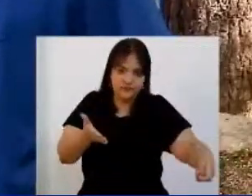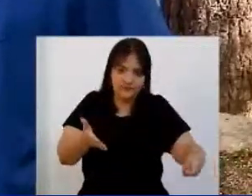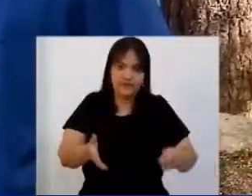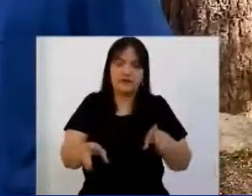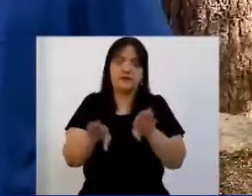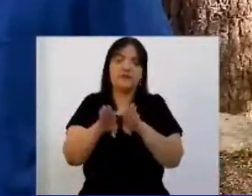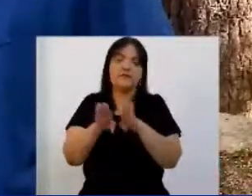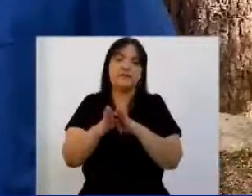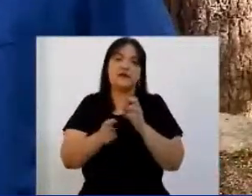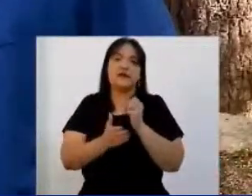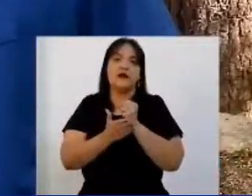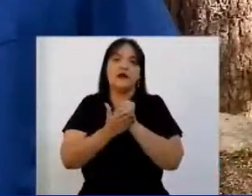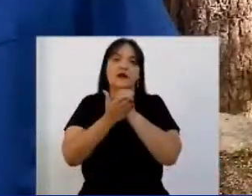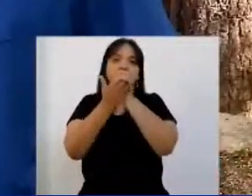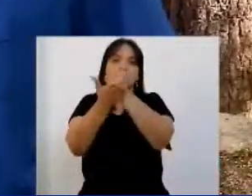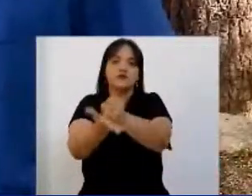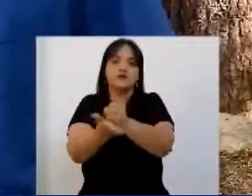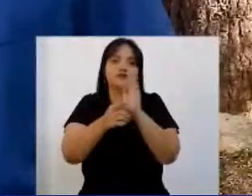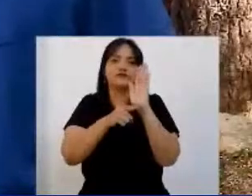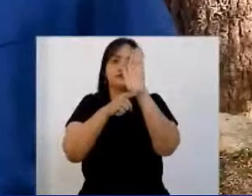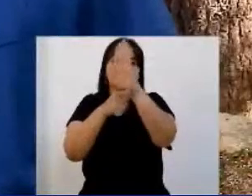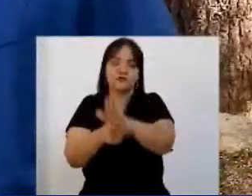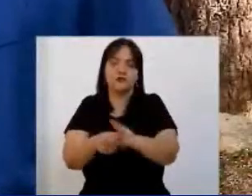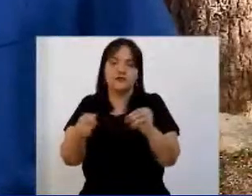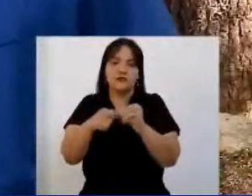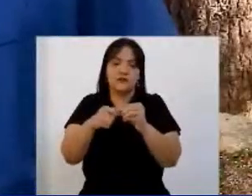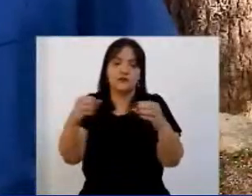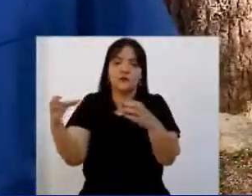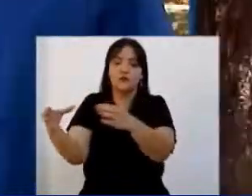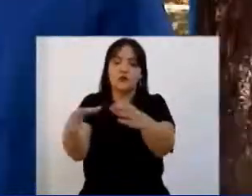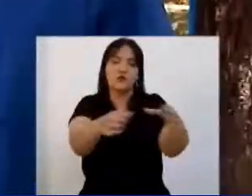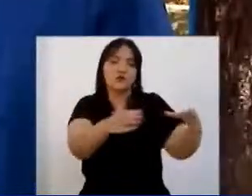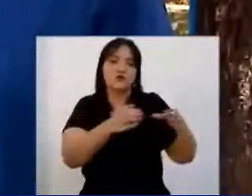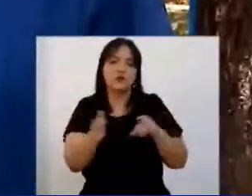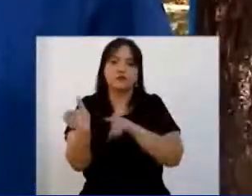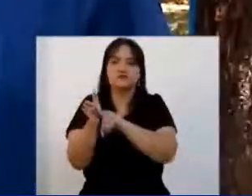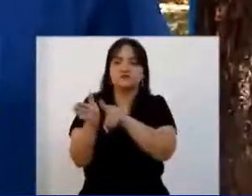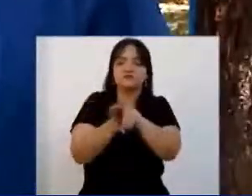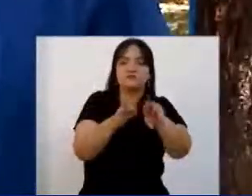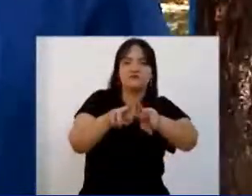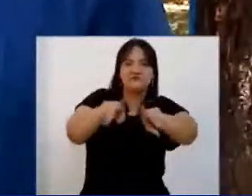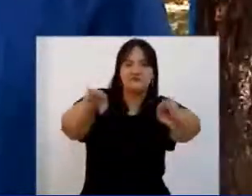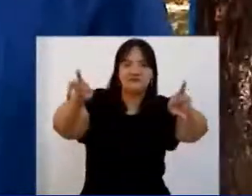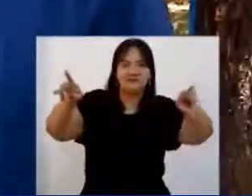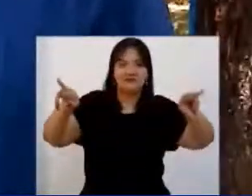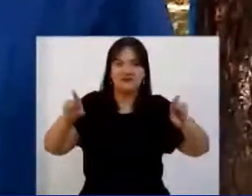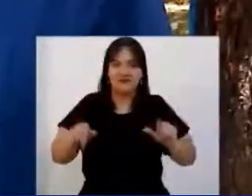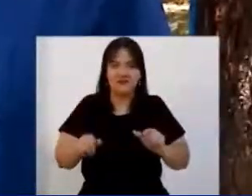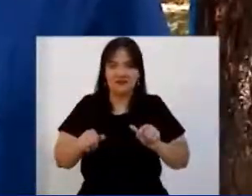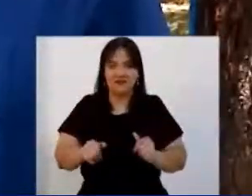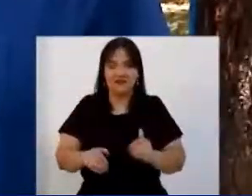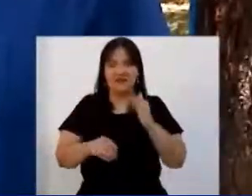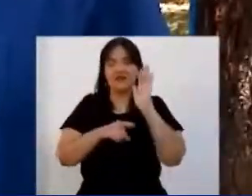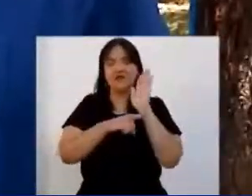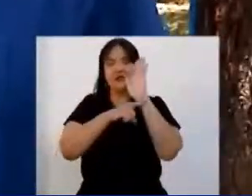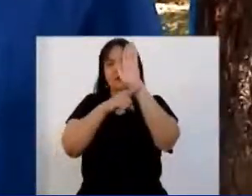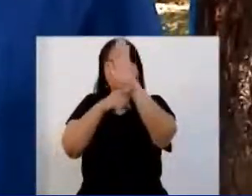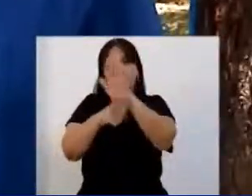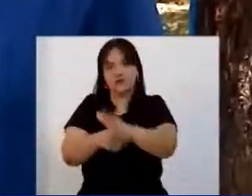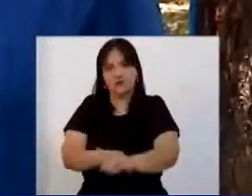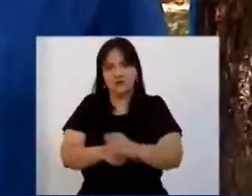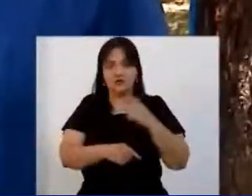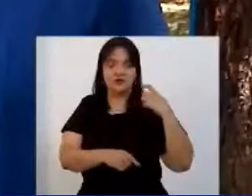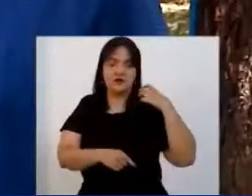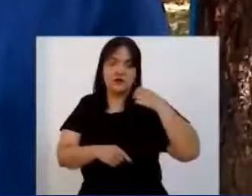disso, incentivou vários alunos a fazerem parte dos grupos de pesquisa. E com isso, favoreceu